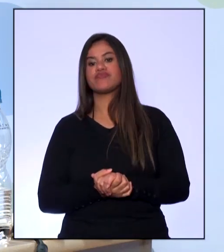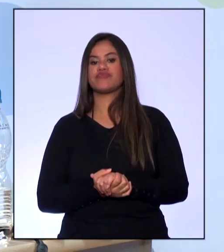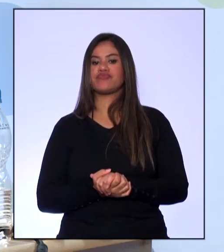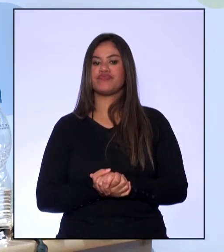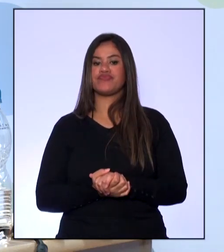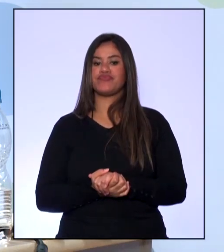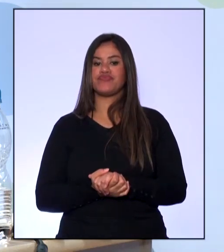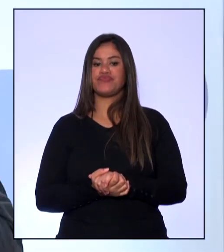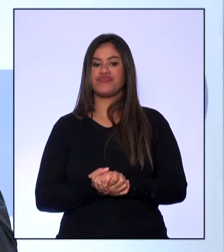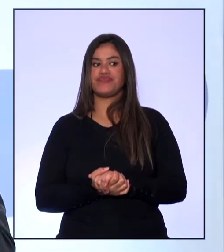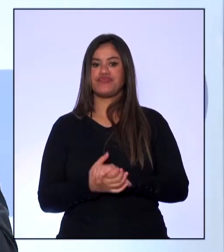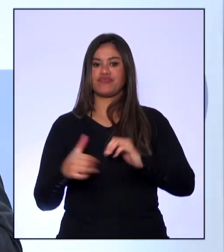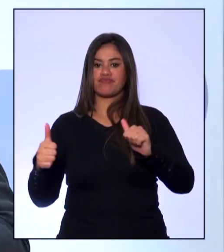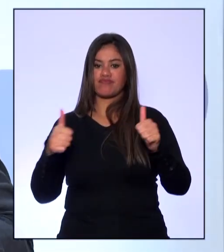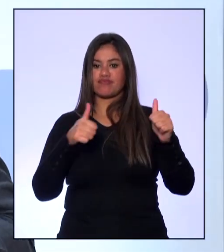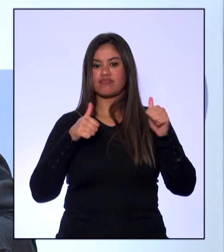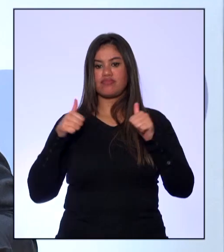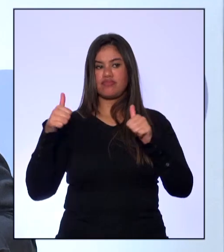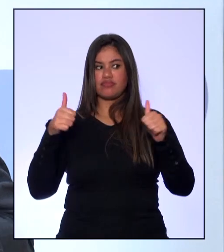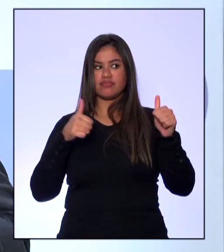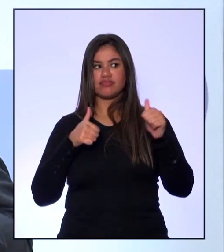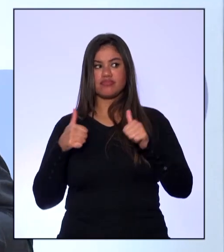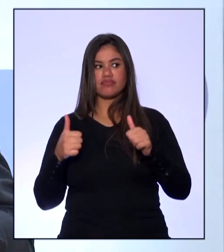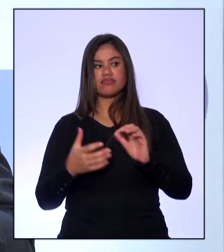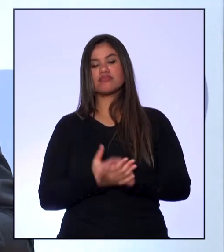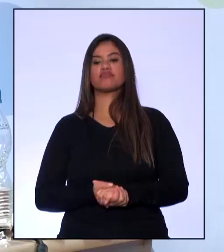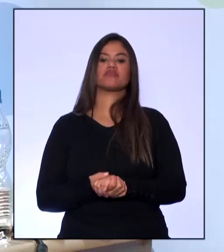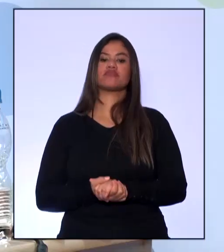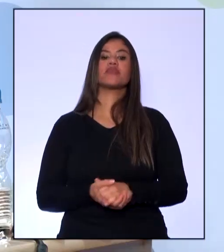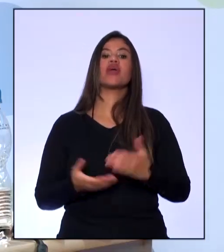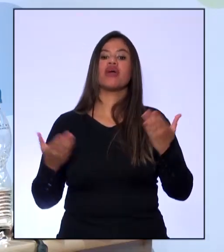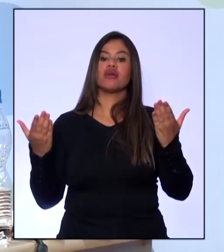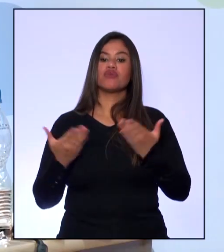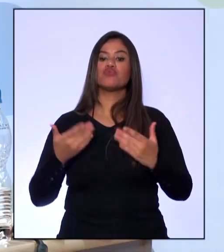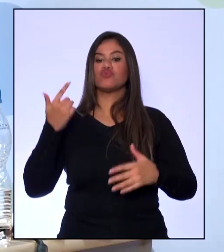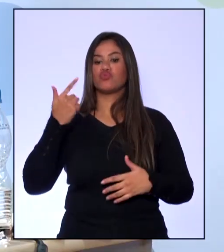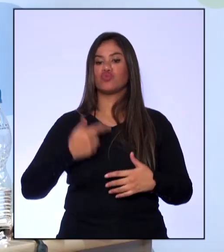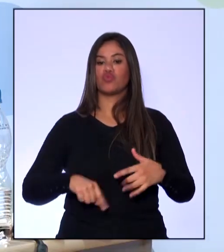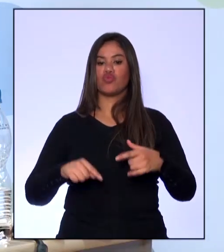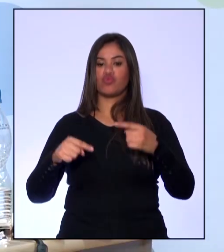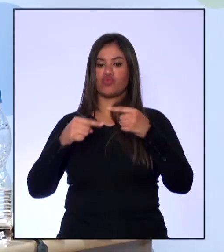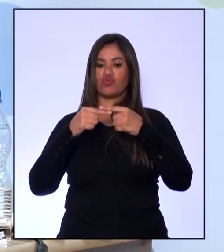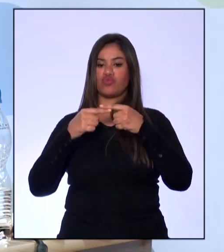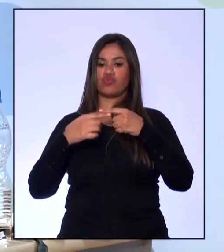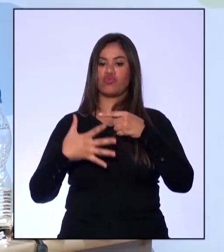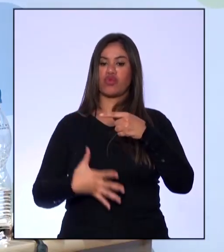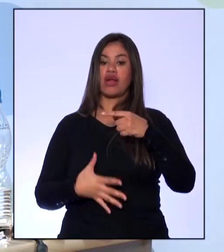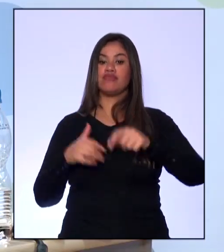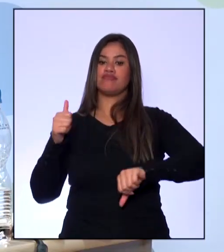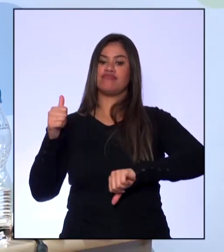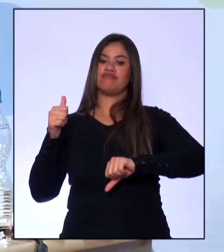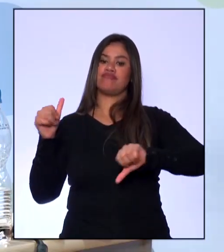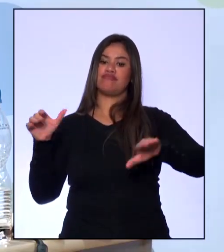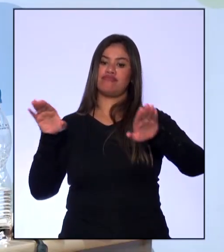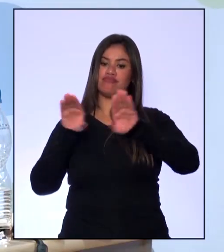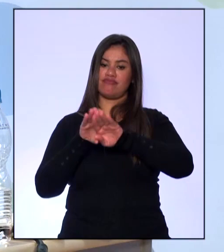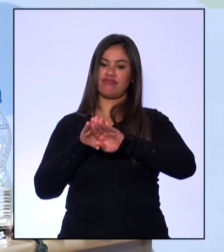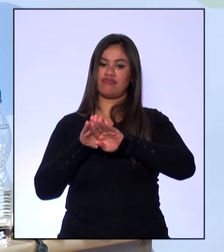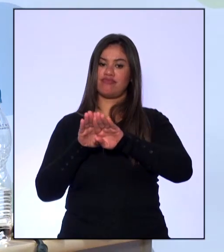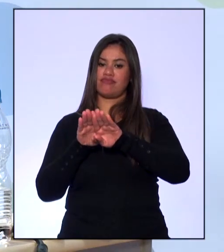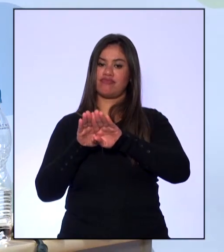aí no chat? Tudo ótimo. Vou fechar o chat novamente para a gente e vou mudar de assunto. Agora a gente vai para o